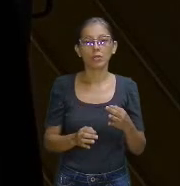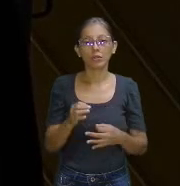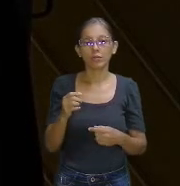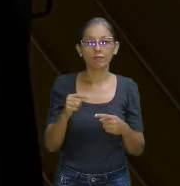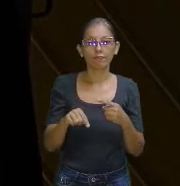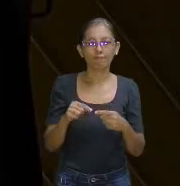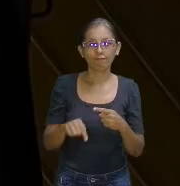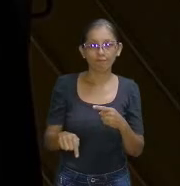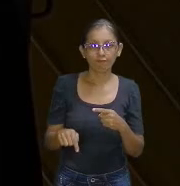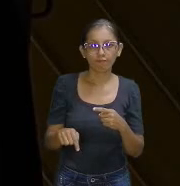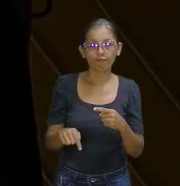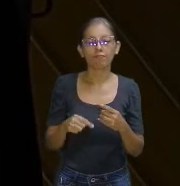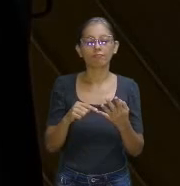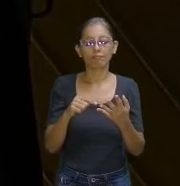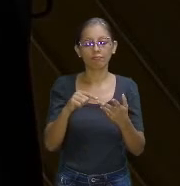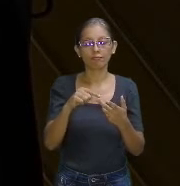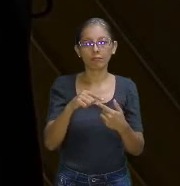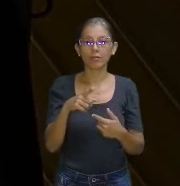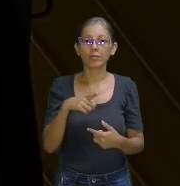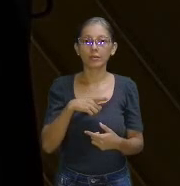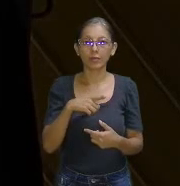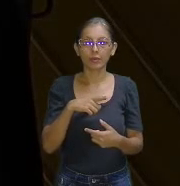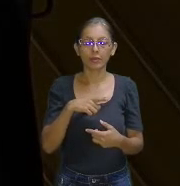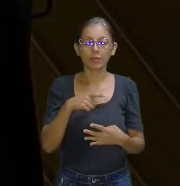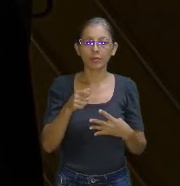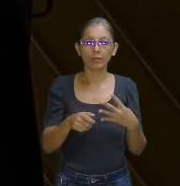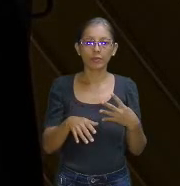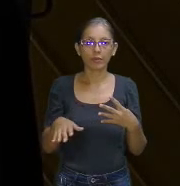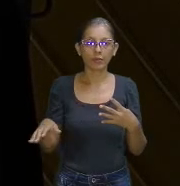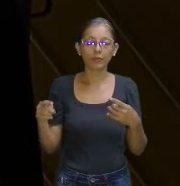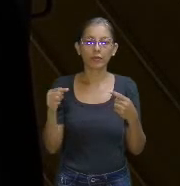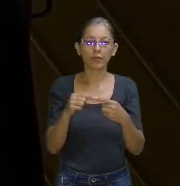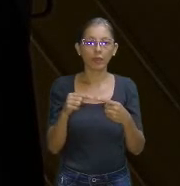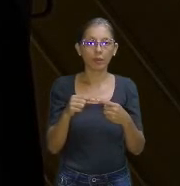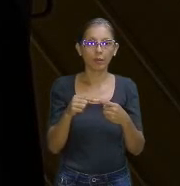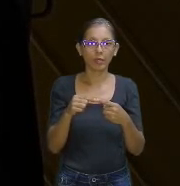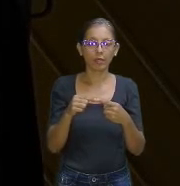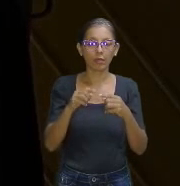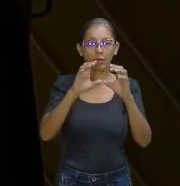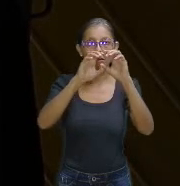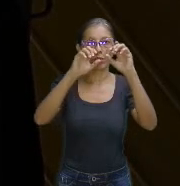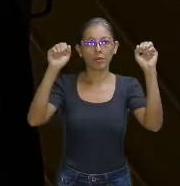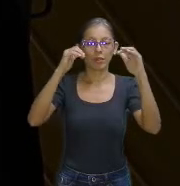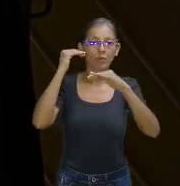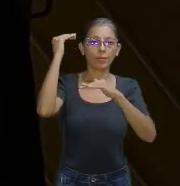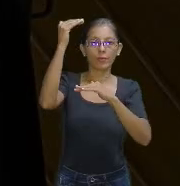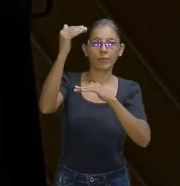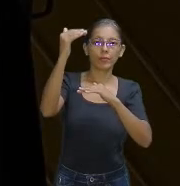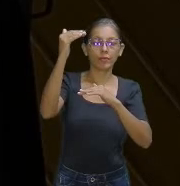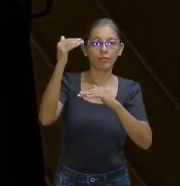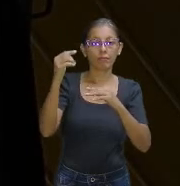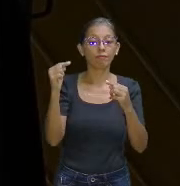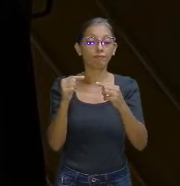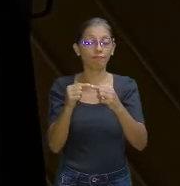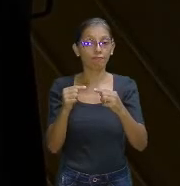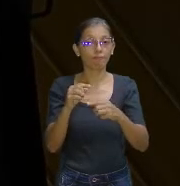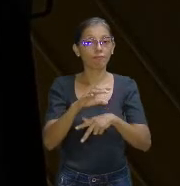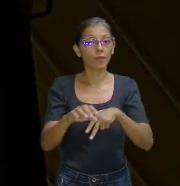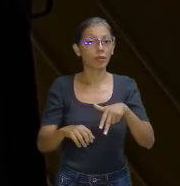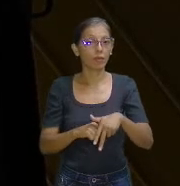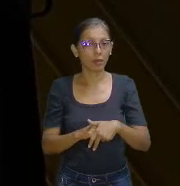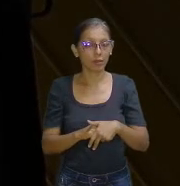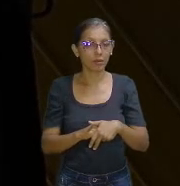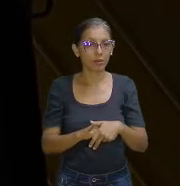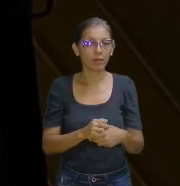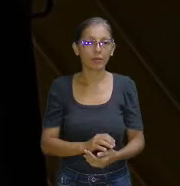requisitos mínimos estabelecidos pela jurisprudência do Tribunal Superior Eleitoral para a caracterização da fraude, ressaltando